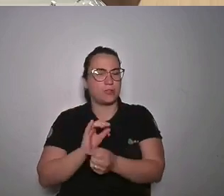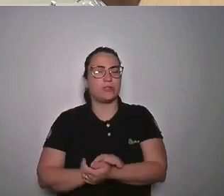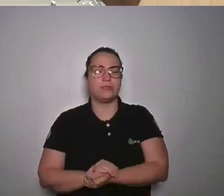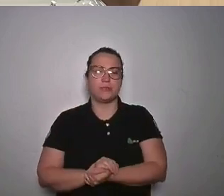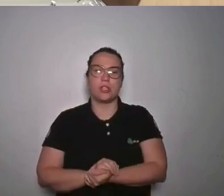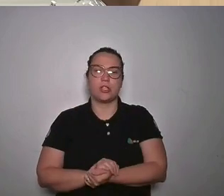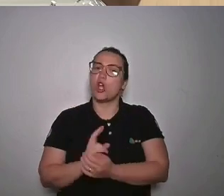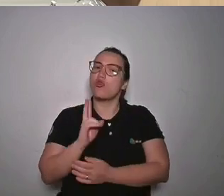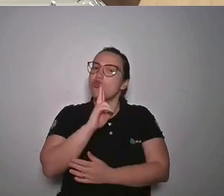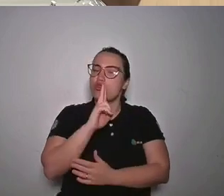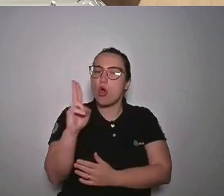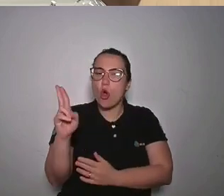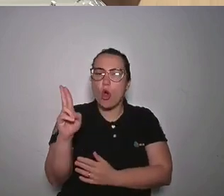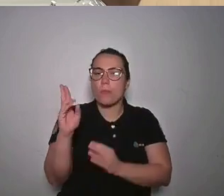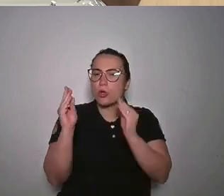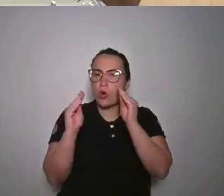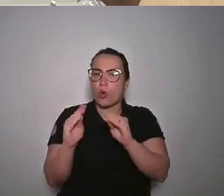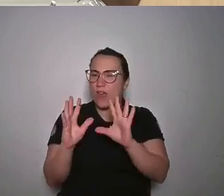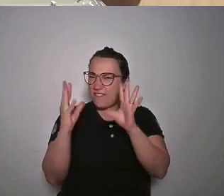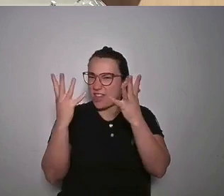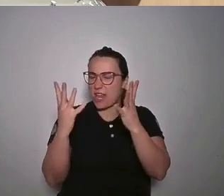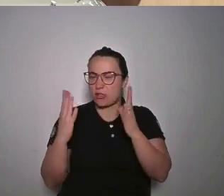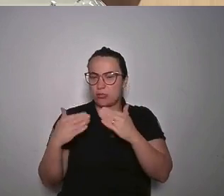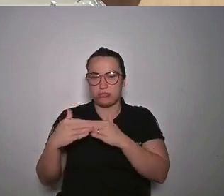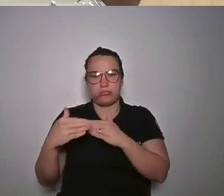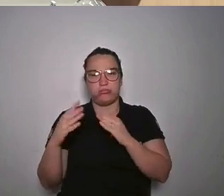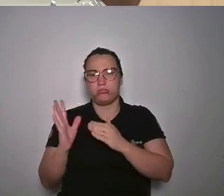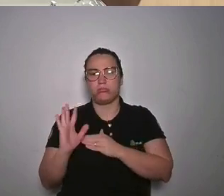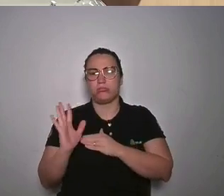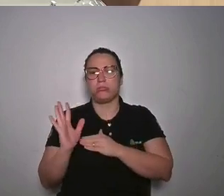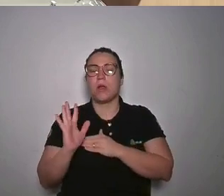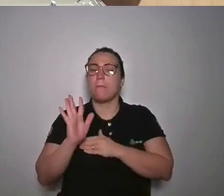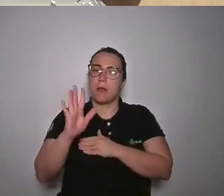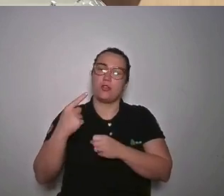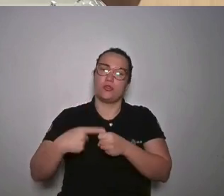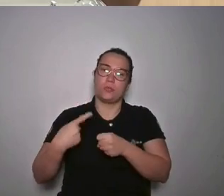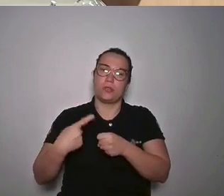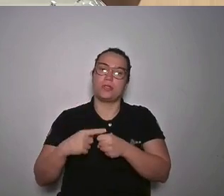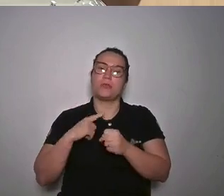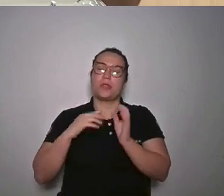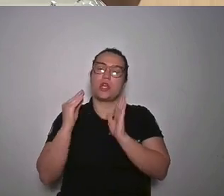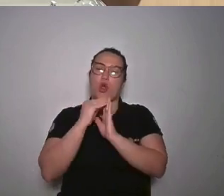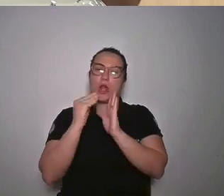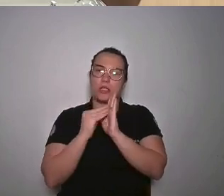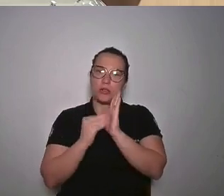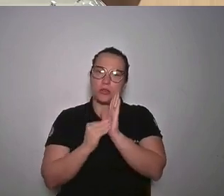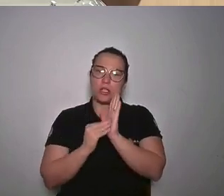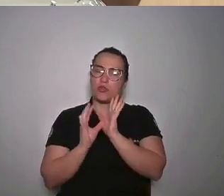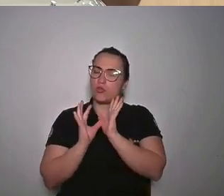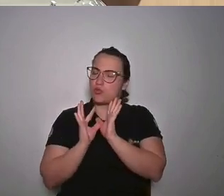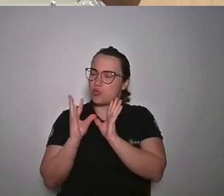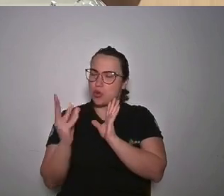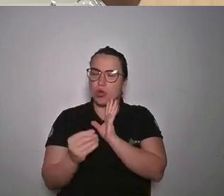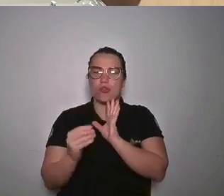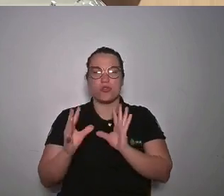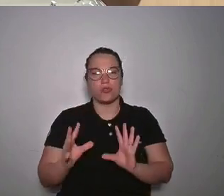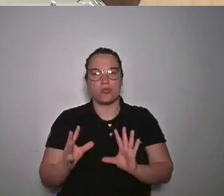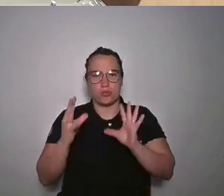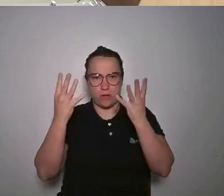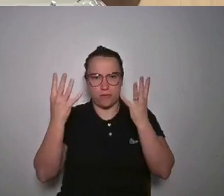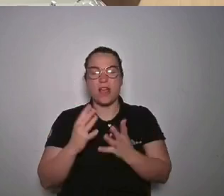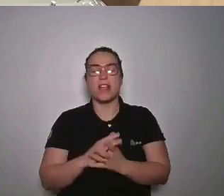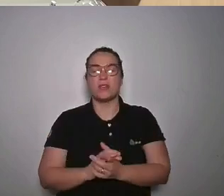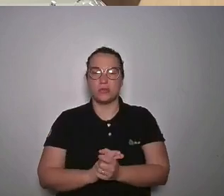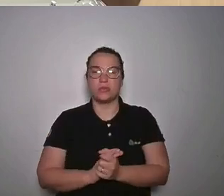nome do evento que vai acontecer, mas o município tem catalogado todos os eventos em que